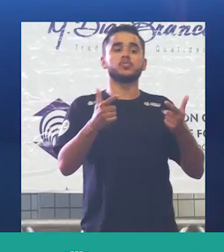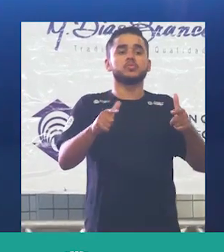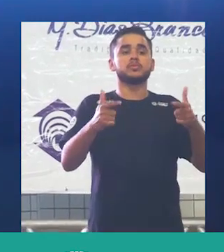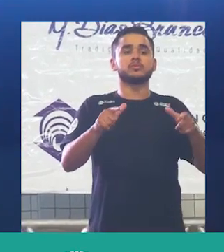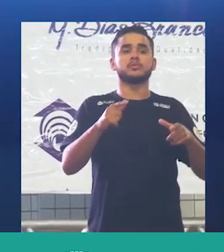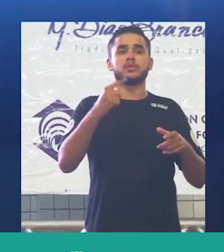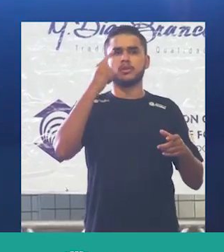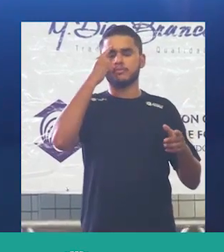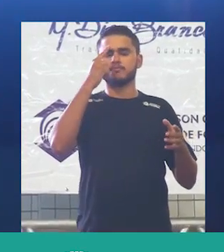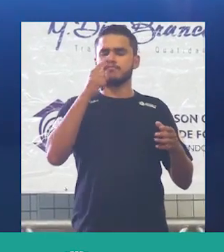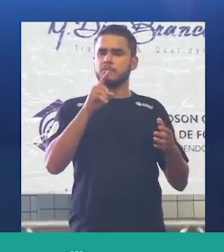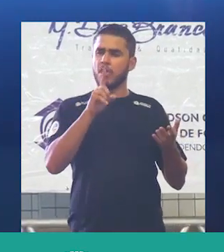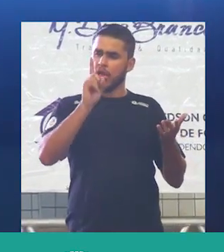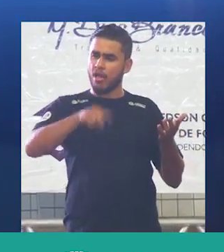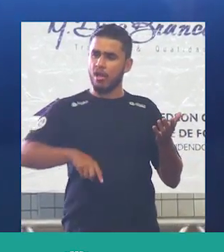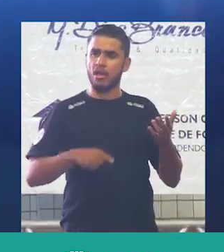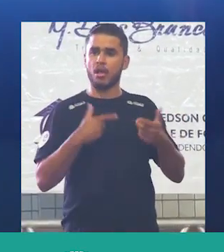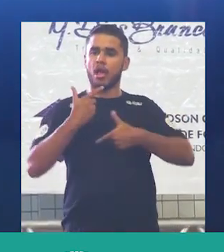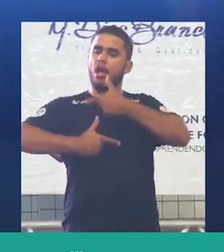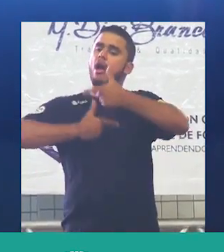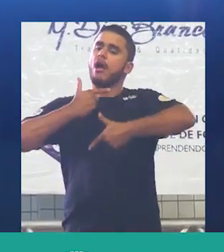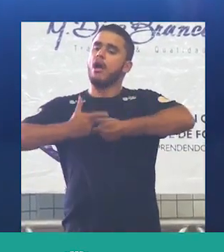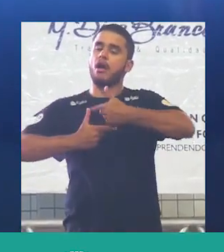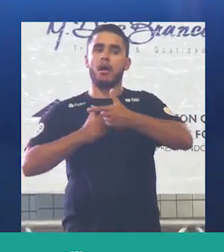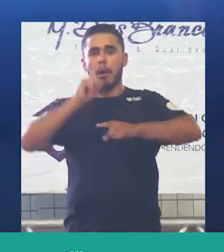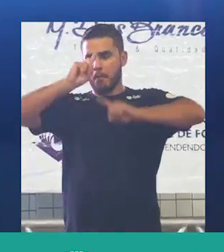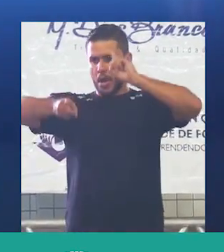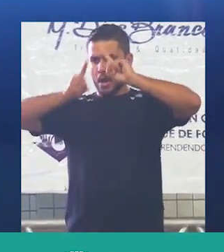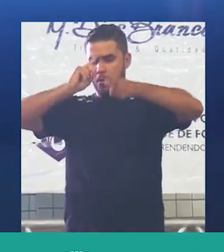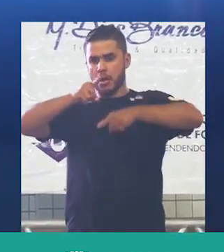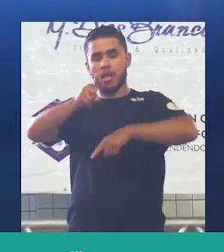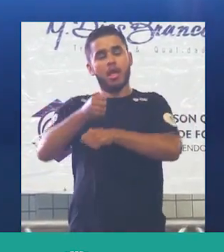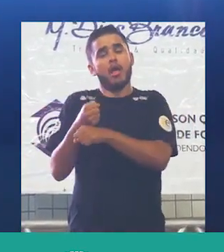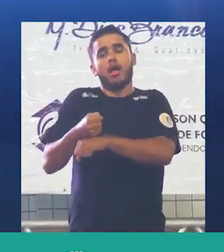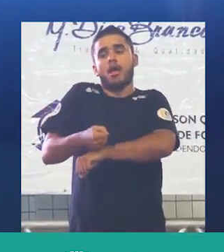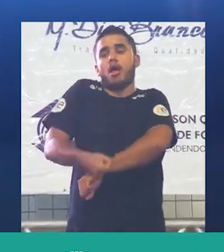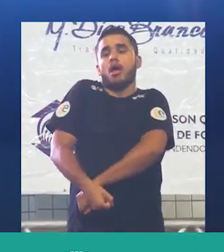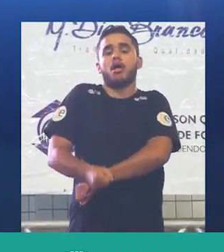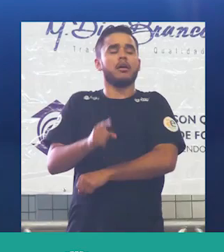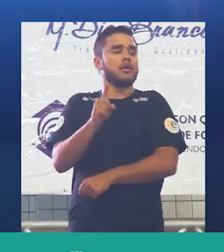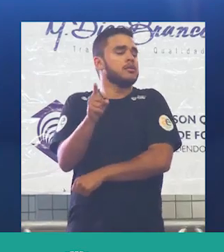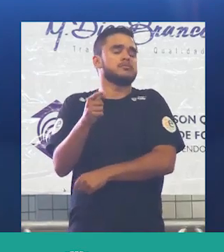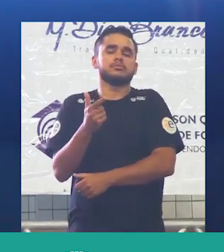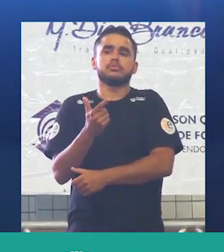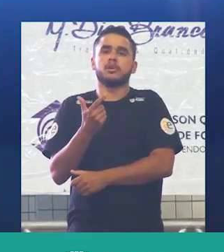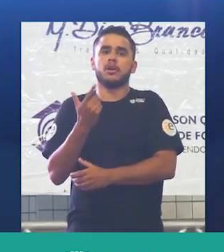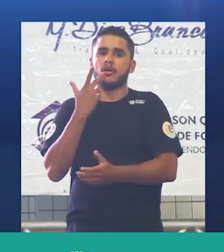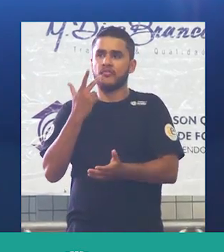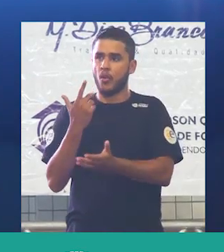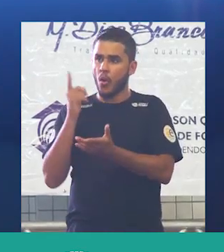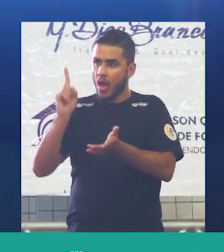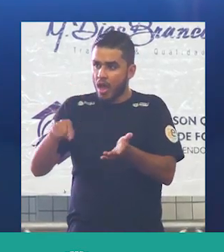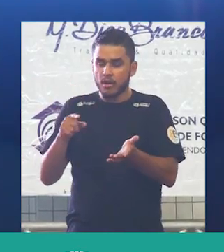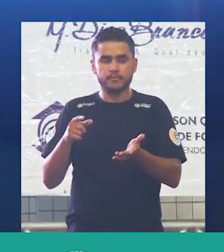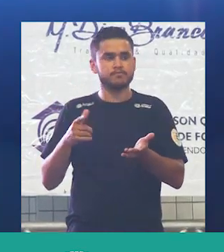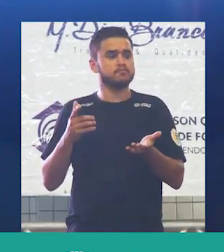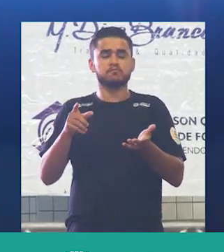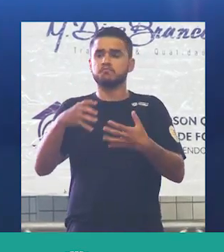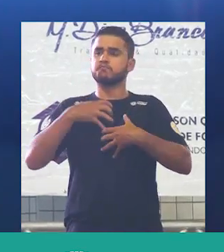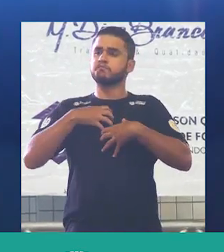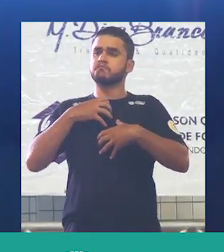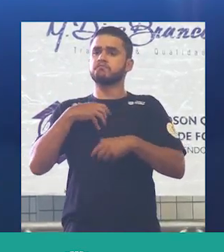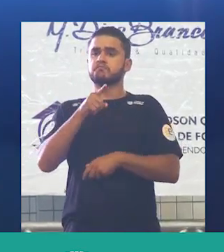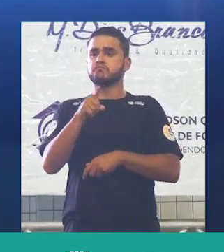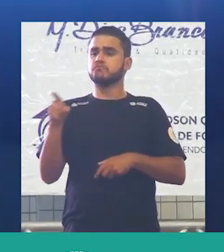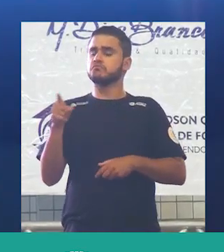um sentimento de exploração por parte do índio. O índio não se sentia explorado. Por que